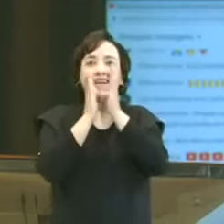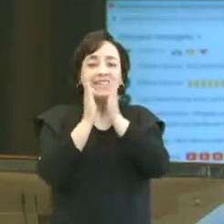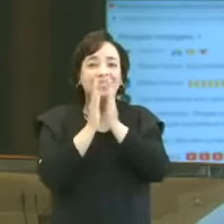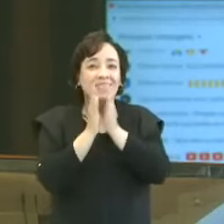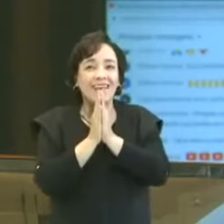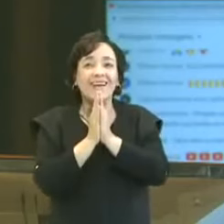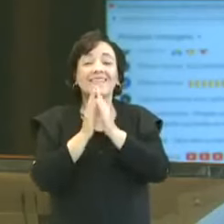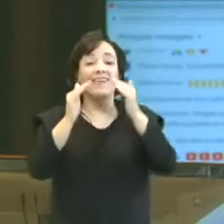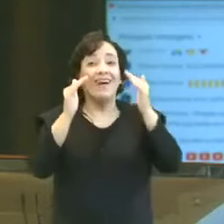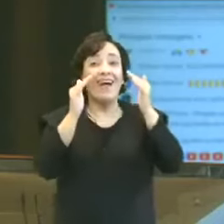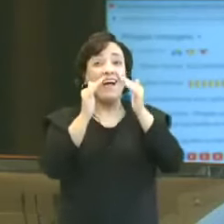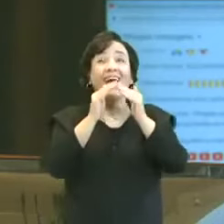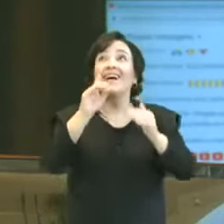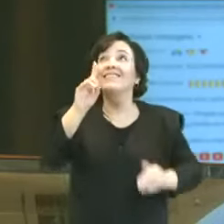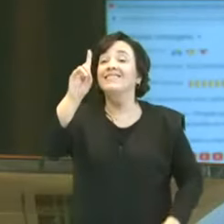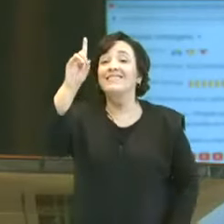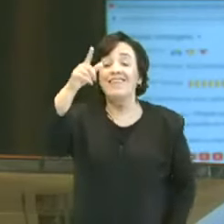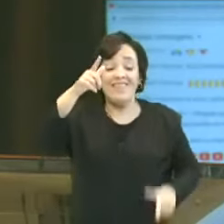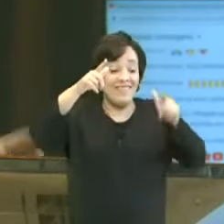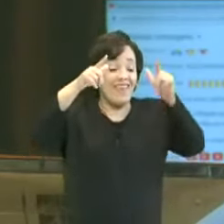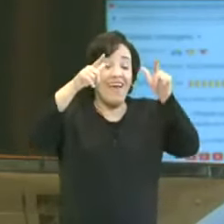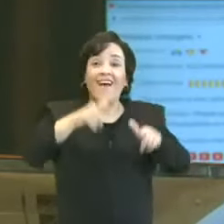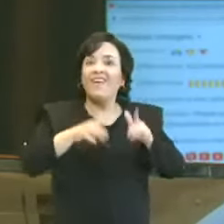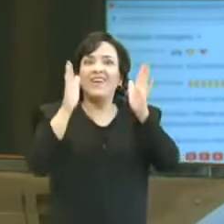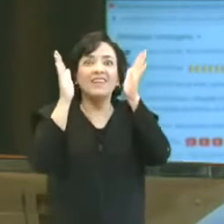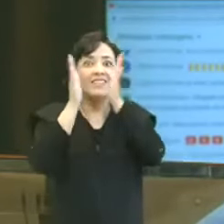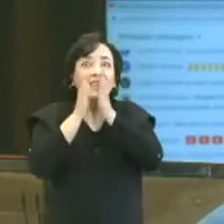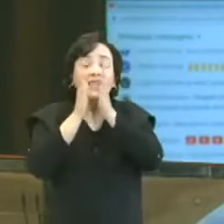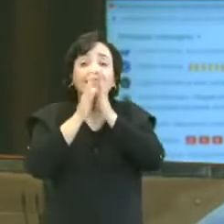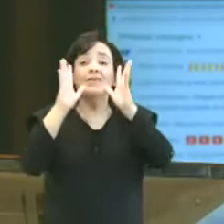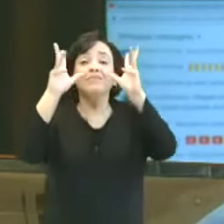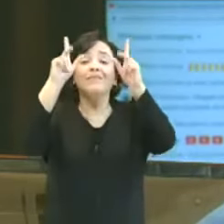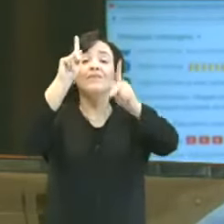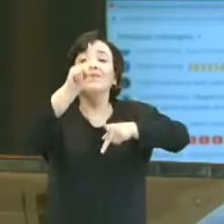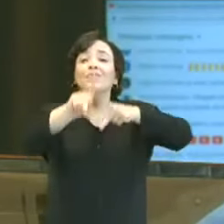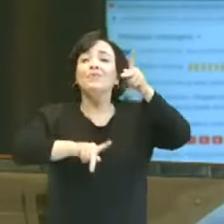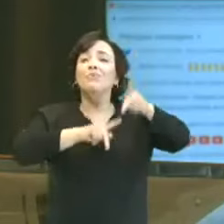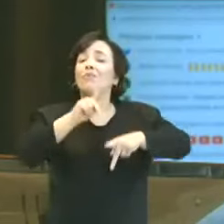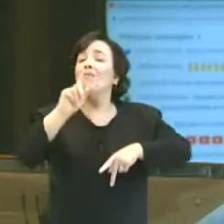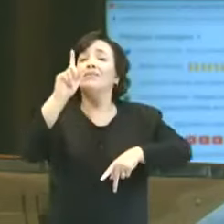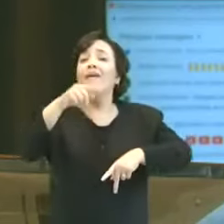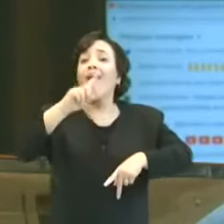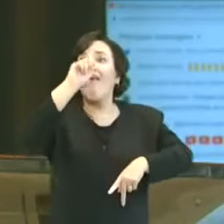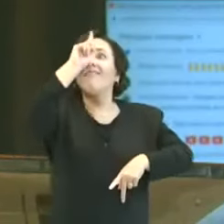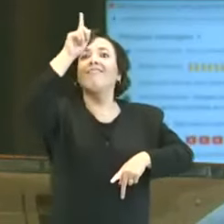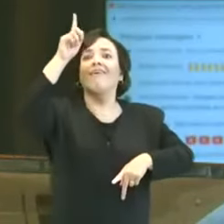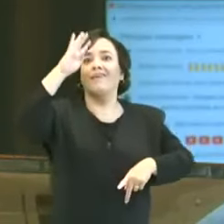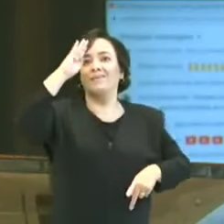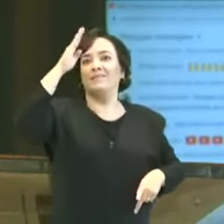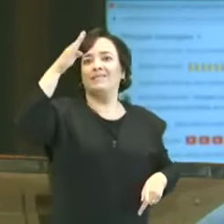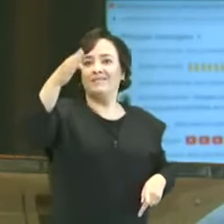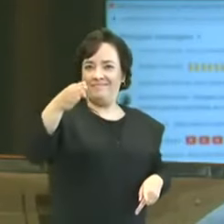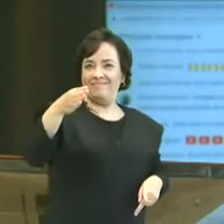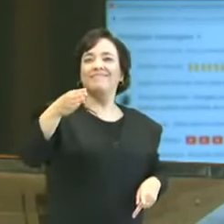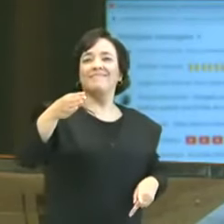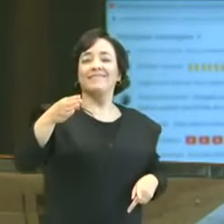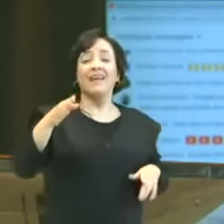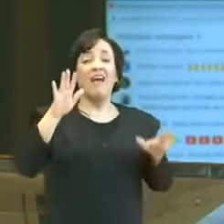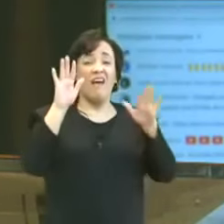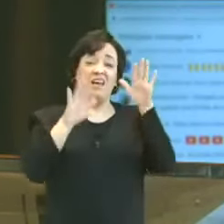oração para todos os povos. Essa era a ideia. Mas sabe, muitas vezes na